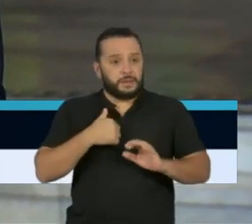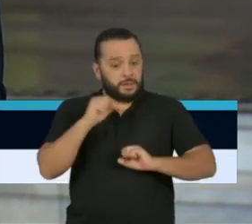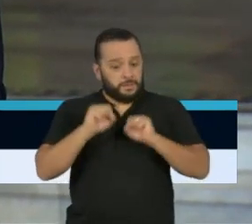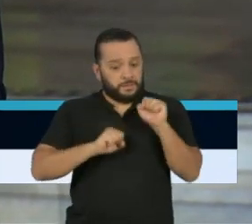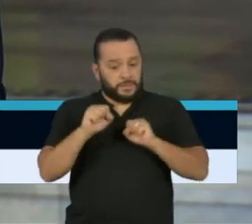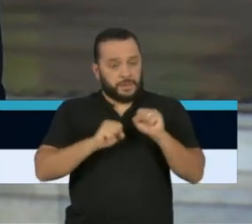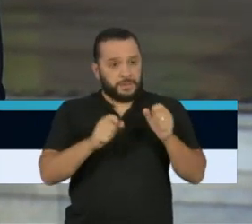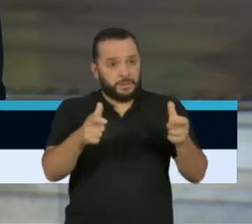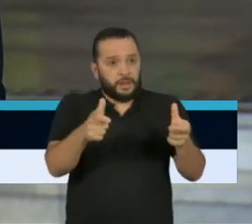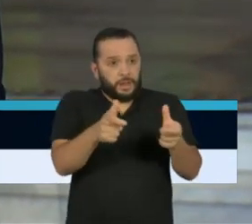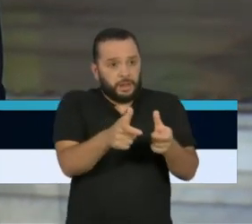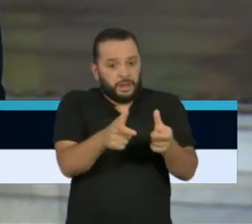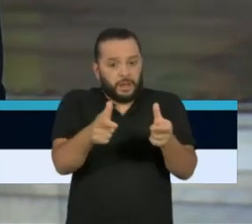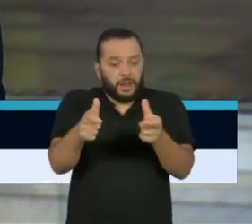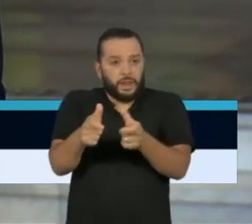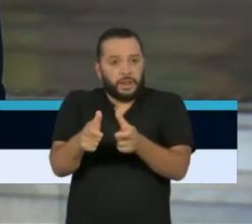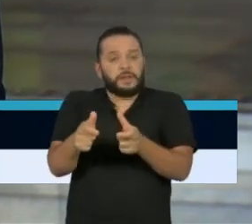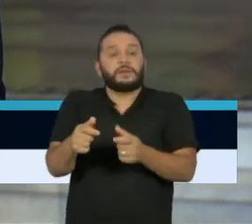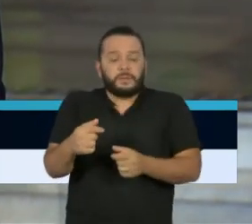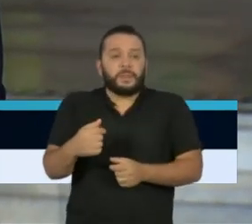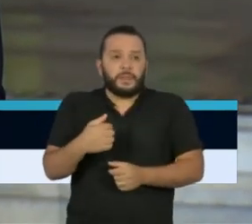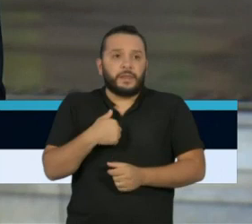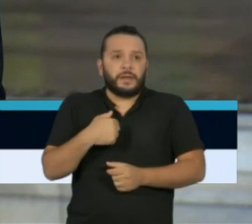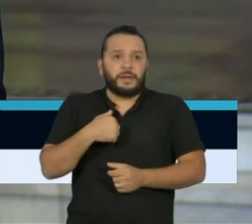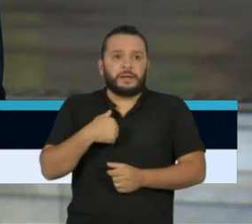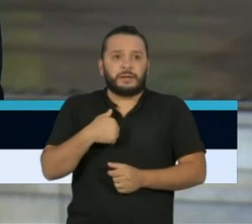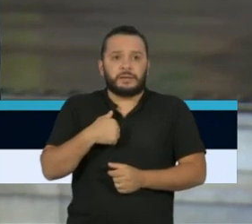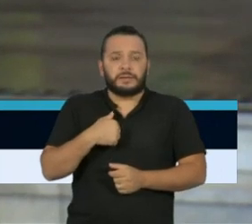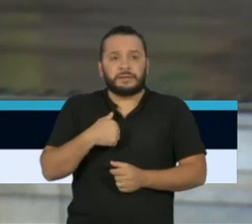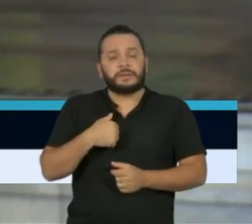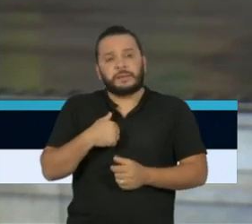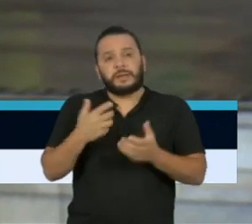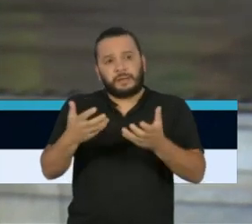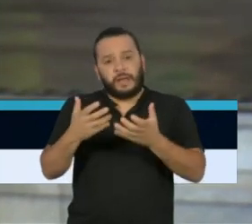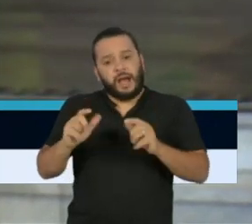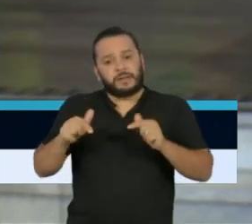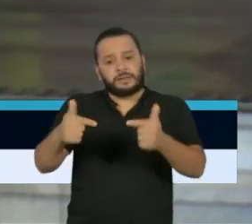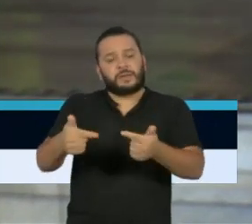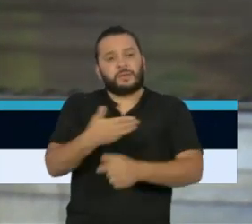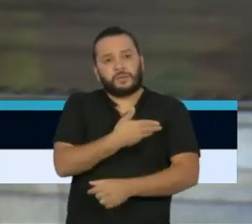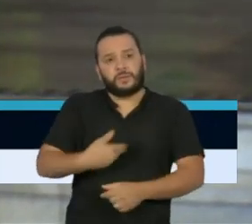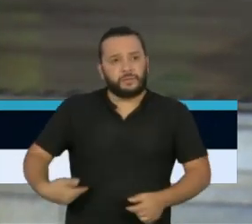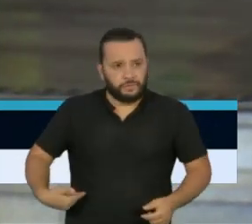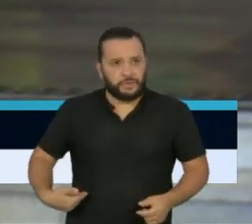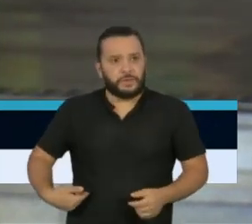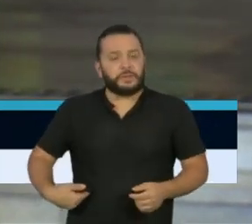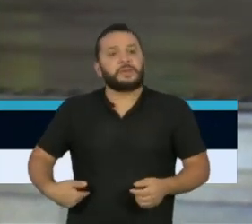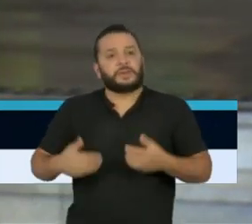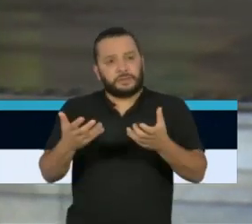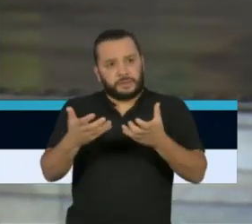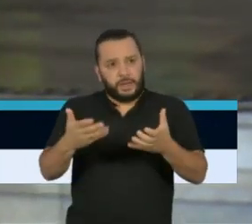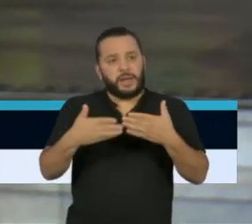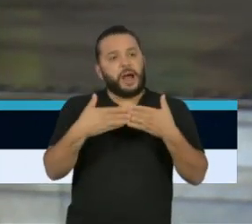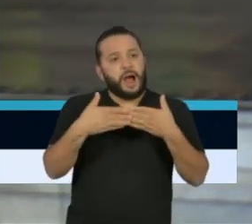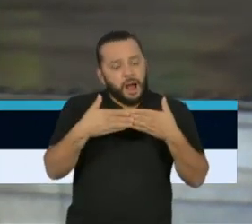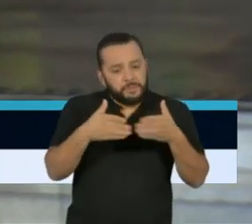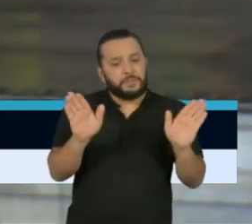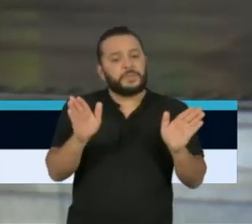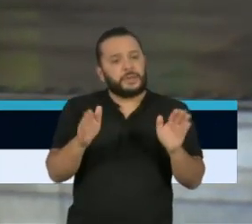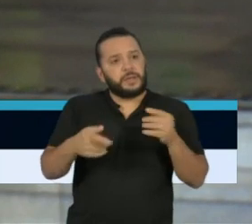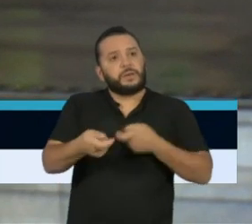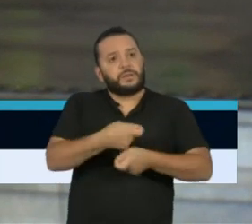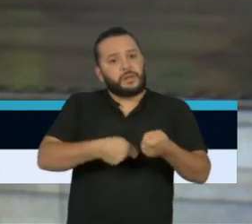profissionais autônomos protestam e pedem mais flexibilidade do governo. Eles querem abrir as portas, eles temem o fechamento